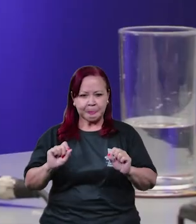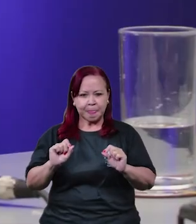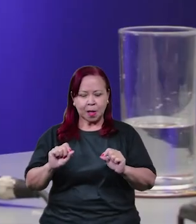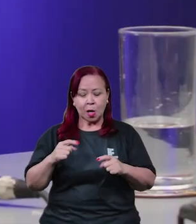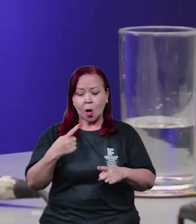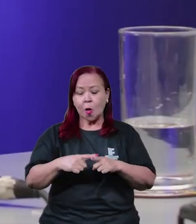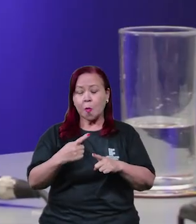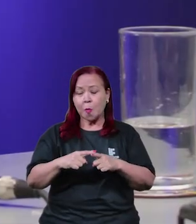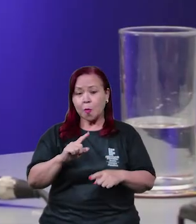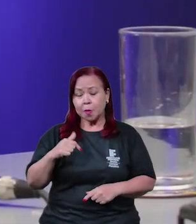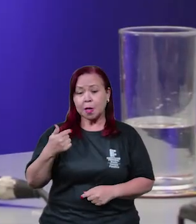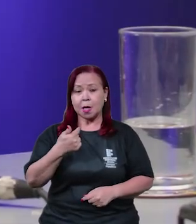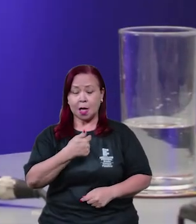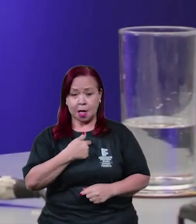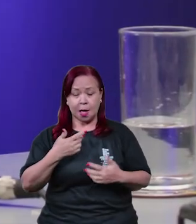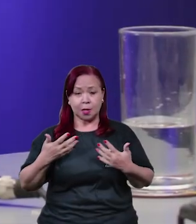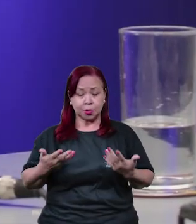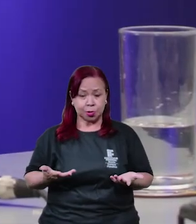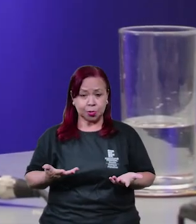assim, porque a gente